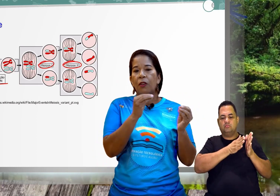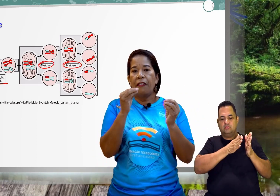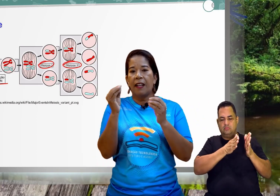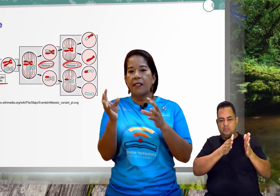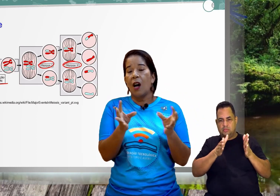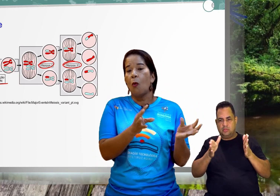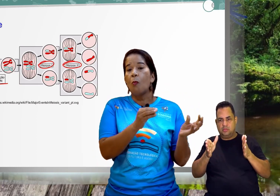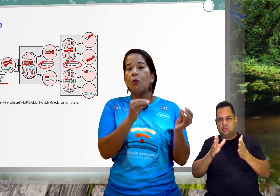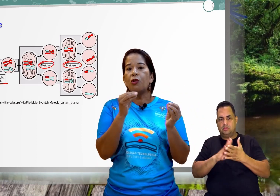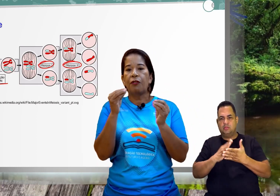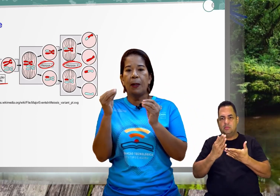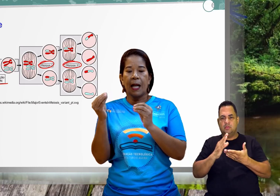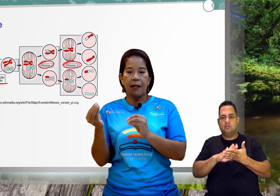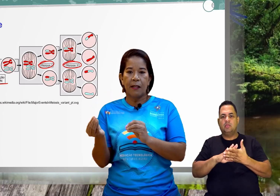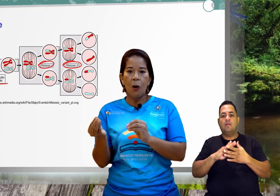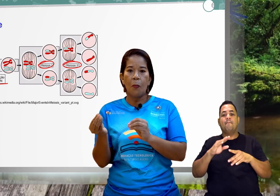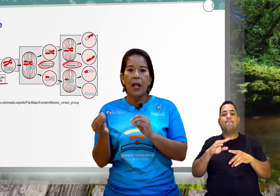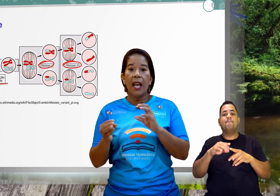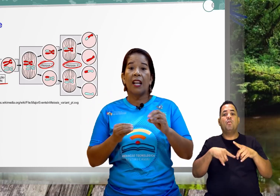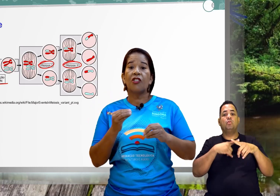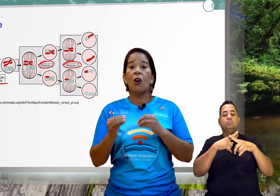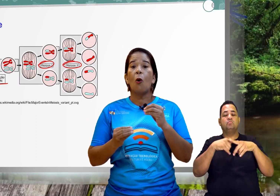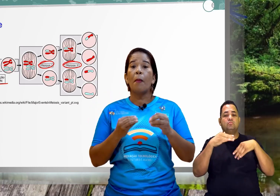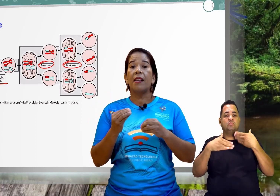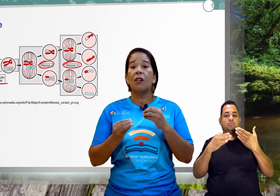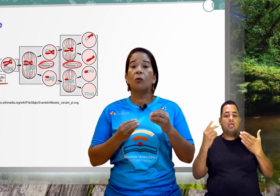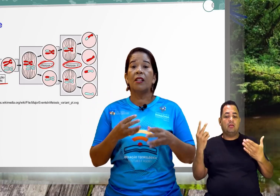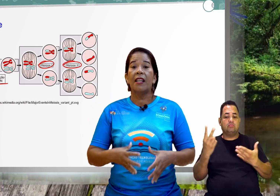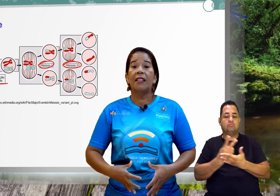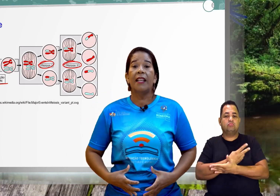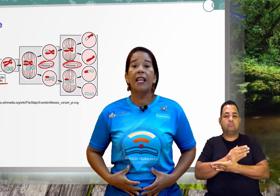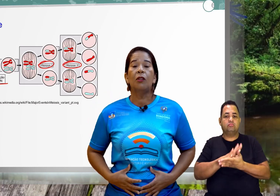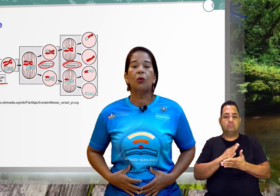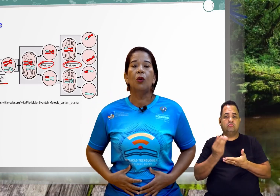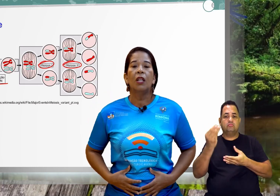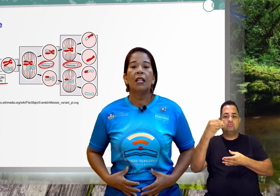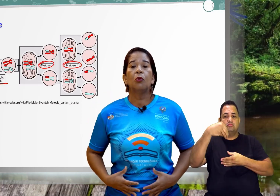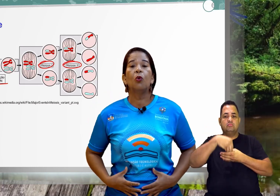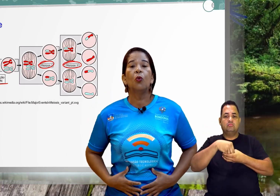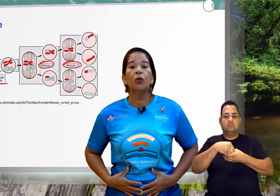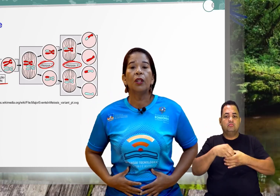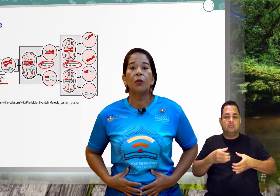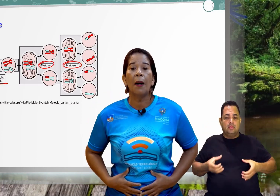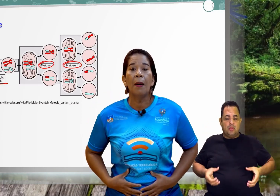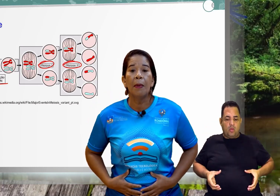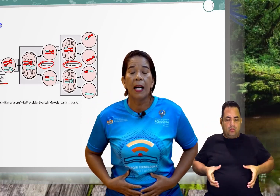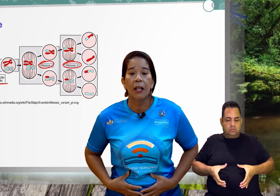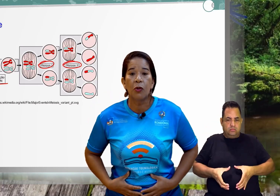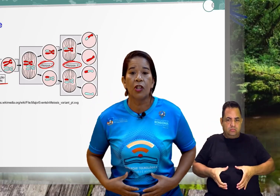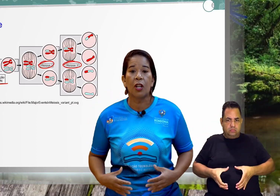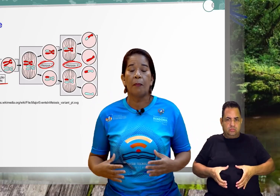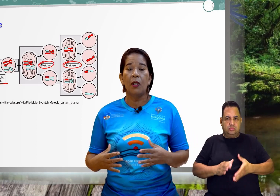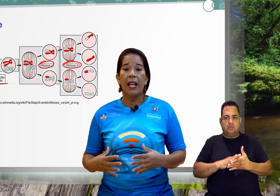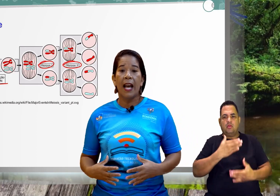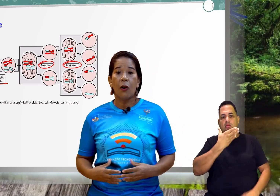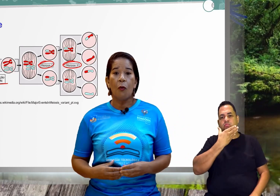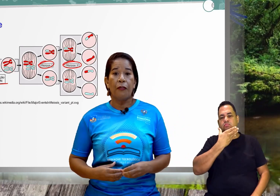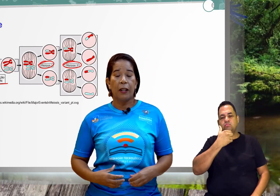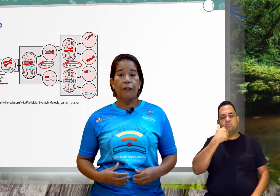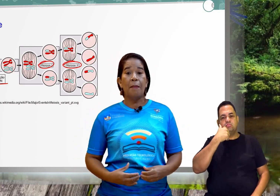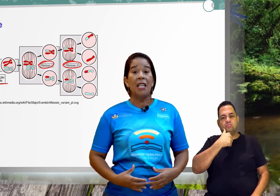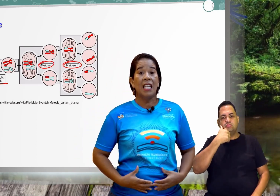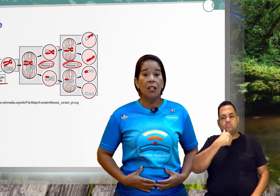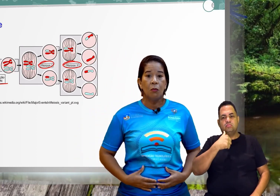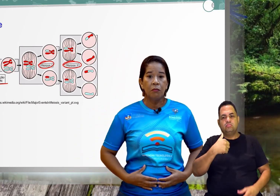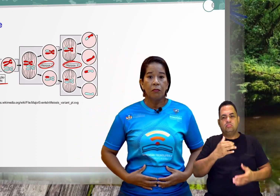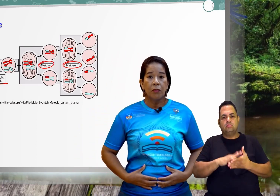de proliferação ou multiplicação, ela já começa a acontecer dentro do útero da mamãe, ou seja, a mulher com